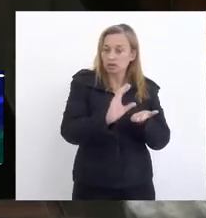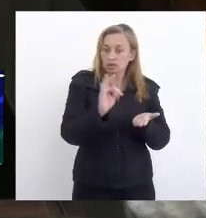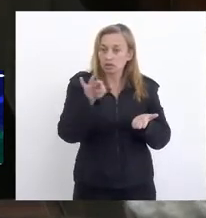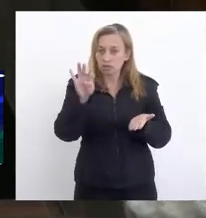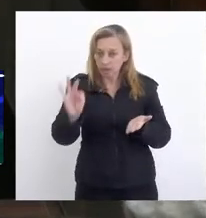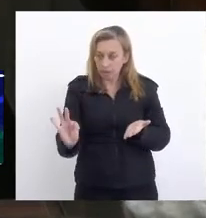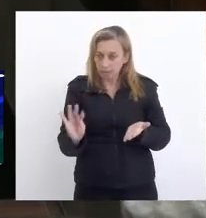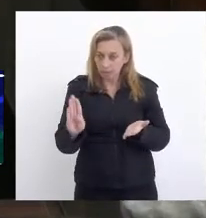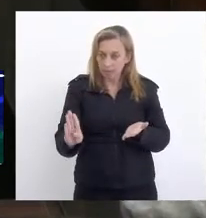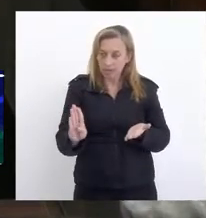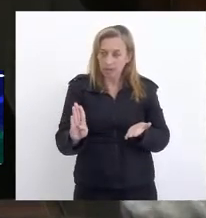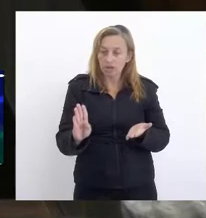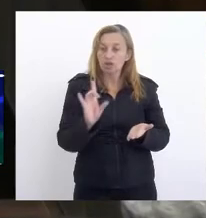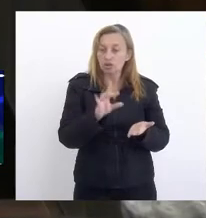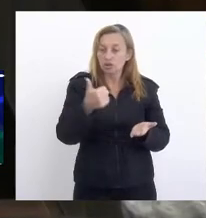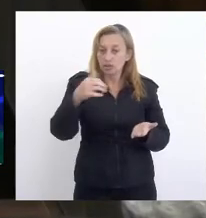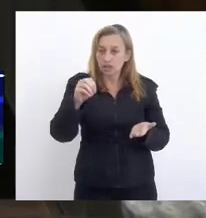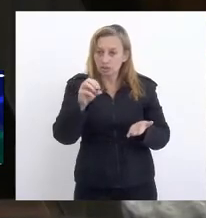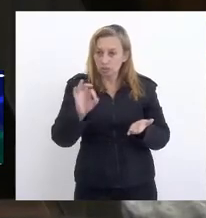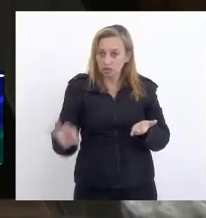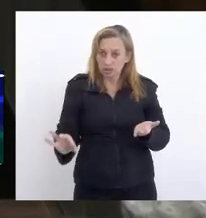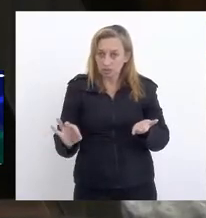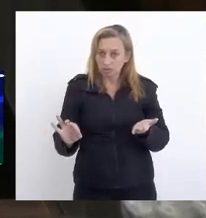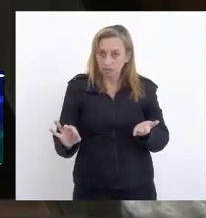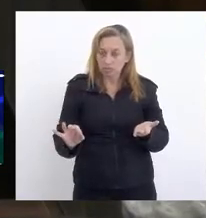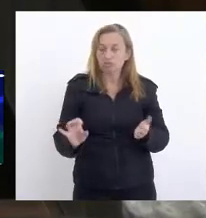ano seguinte 10% da dotação anual.